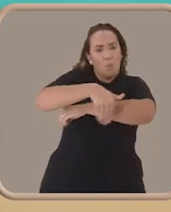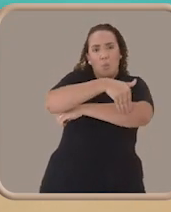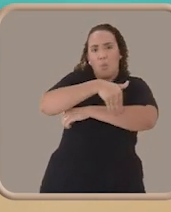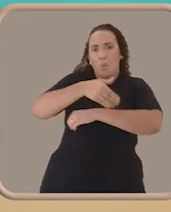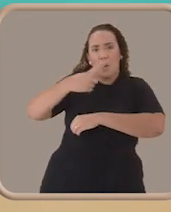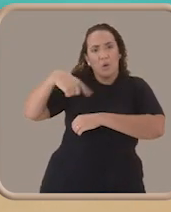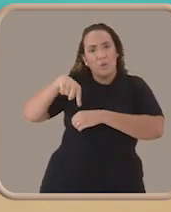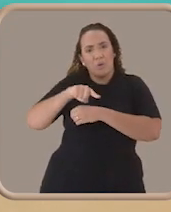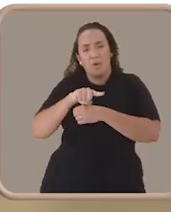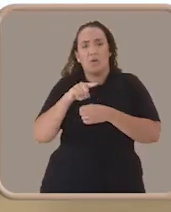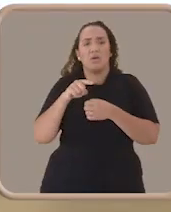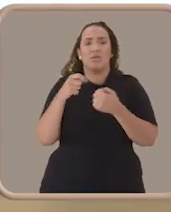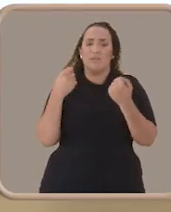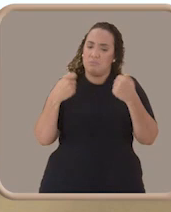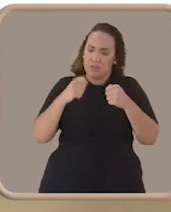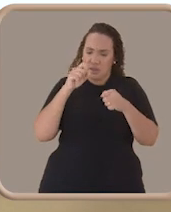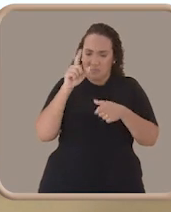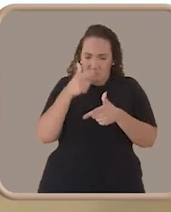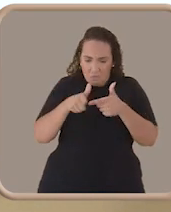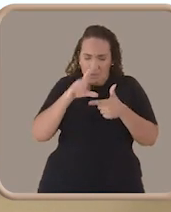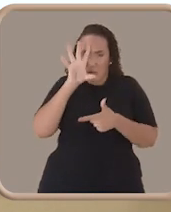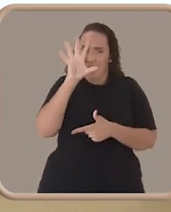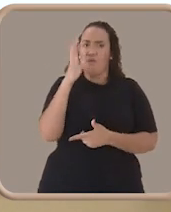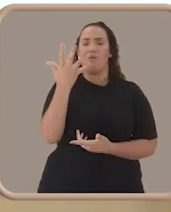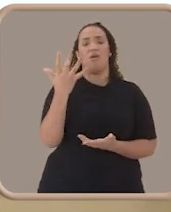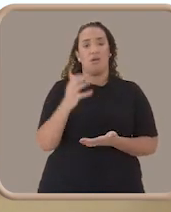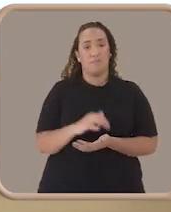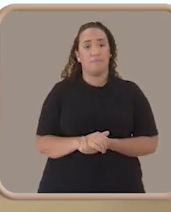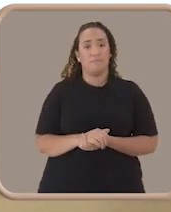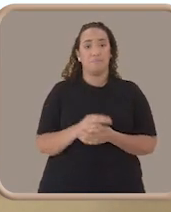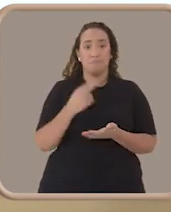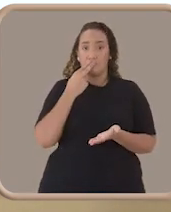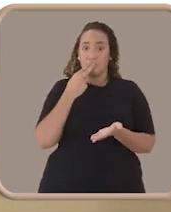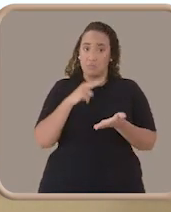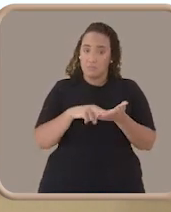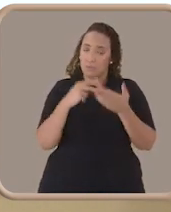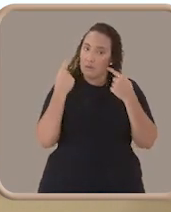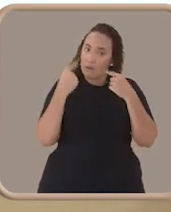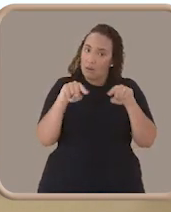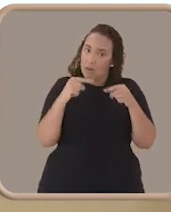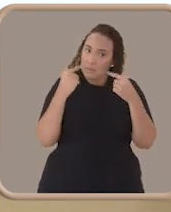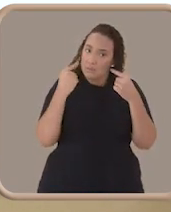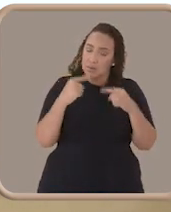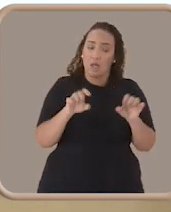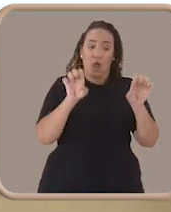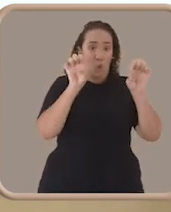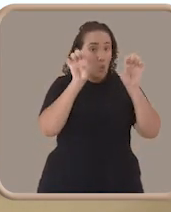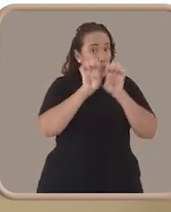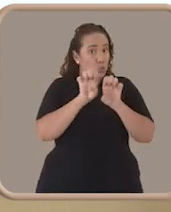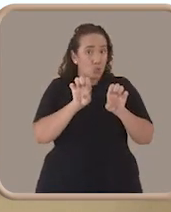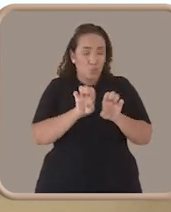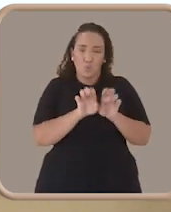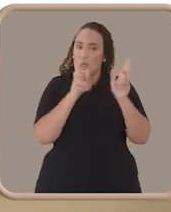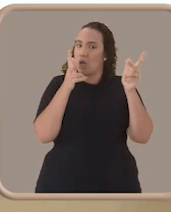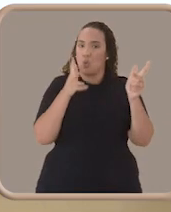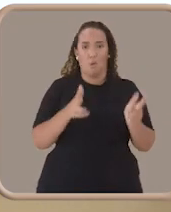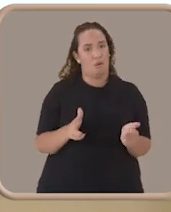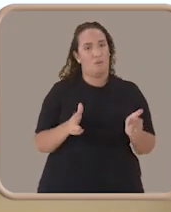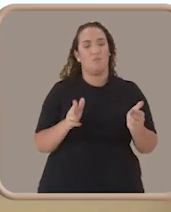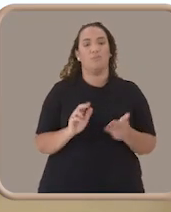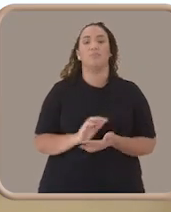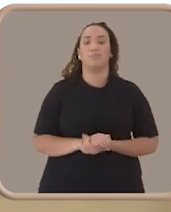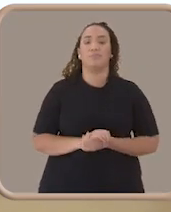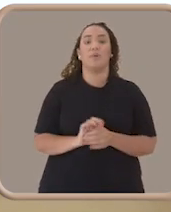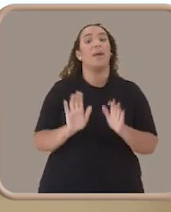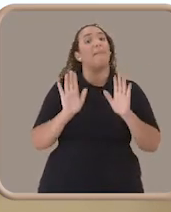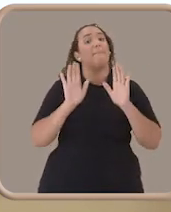que ele seja resolvido. Vale ressaltar que a carta de reclamação tem a mesma estrutura que acabamos de estudar,